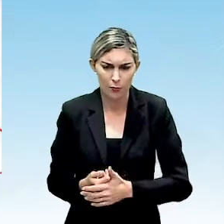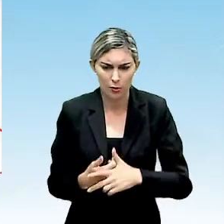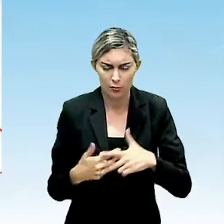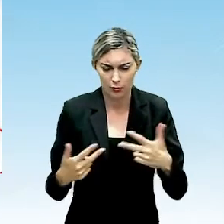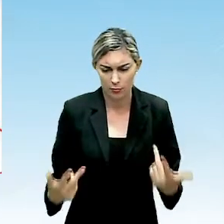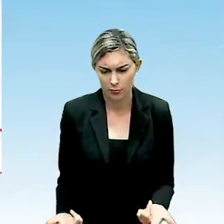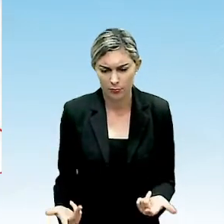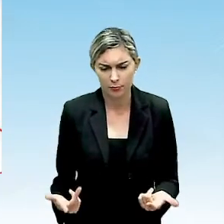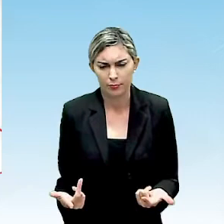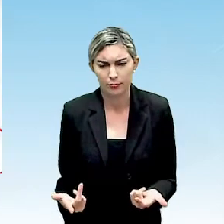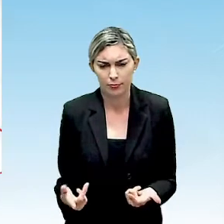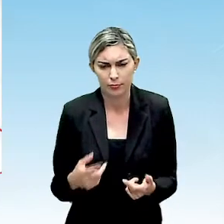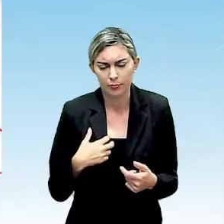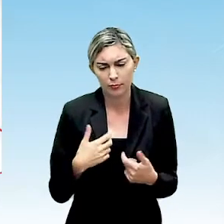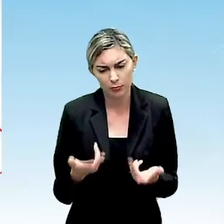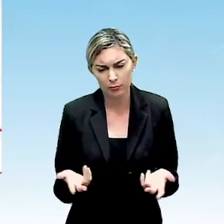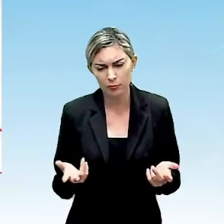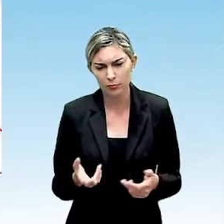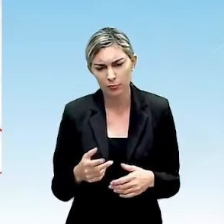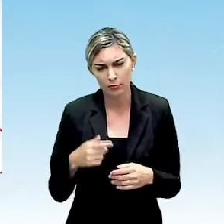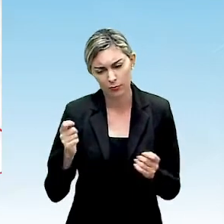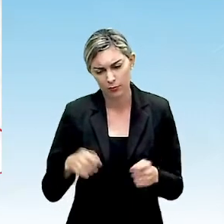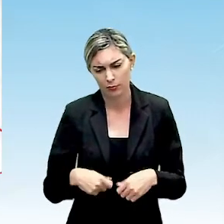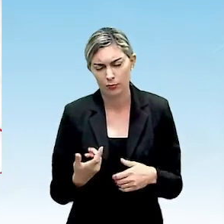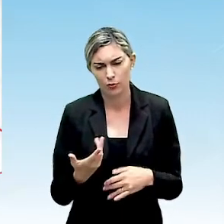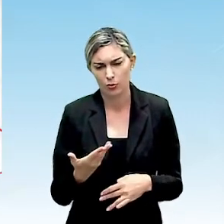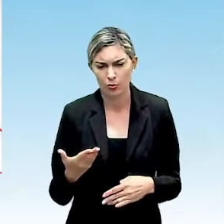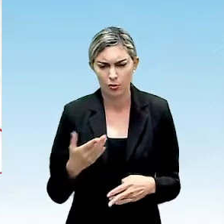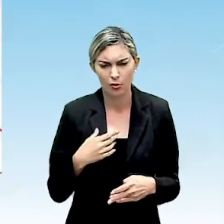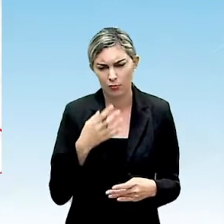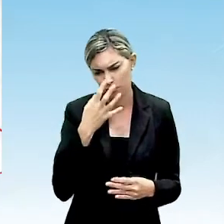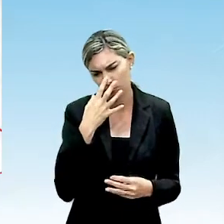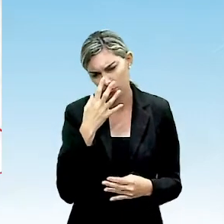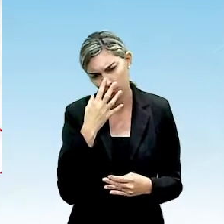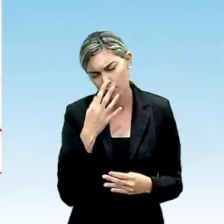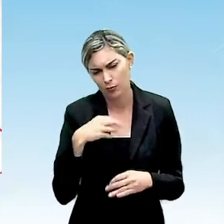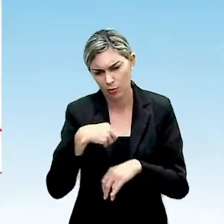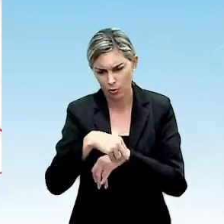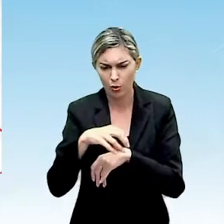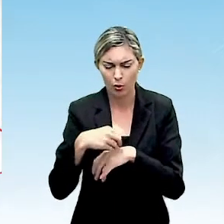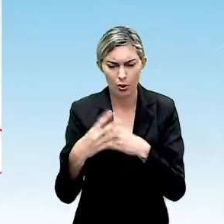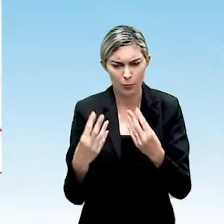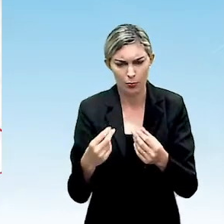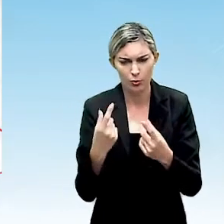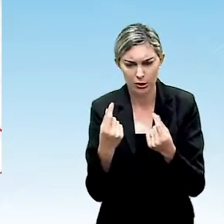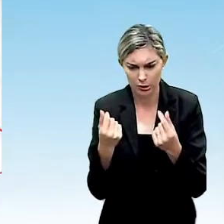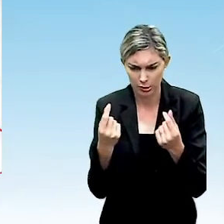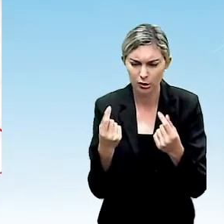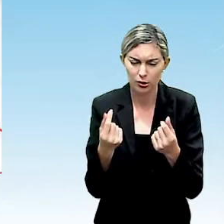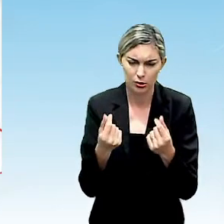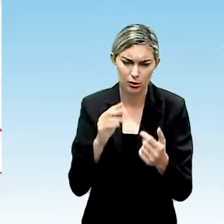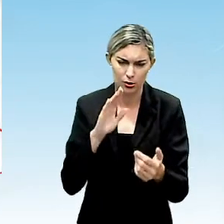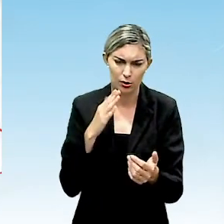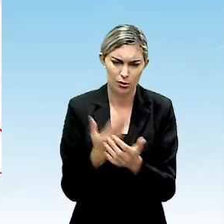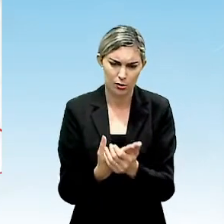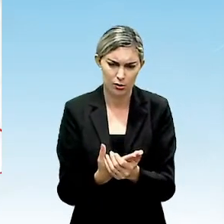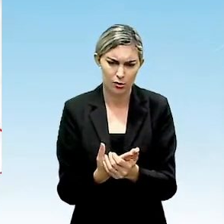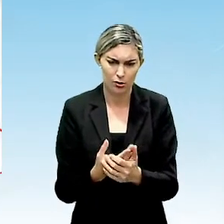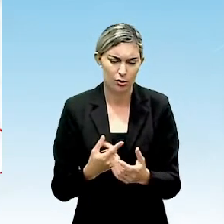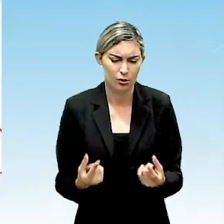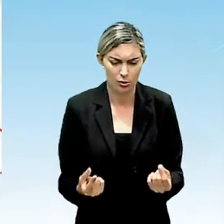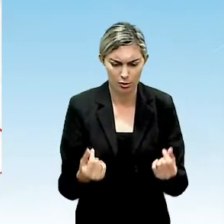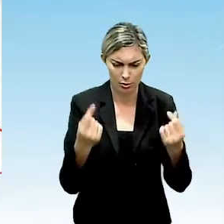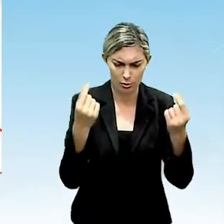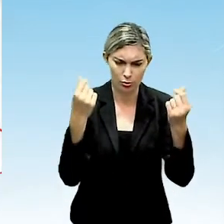que ele pode comprar, será. Tá? Então, ao colocar muito dinheiro circulando, acreditando que ia girar a economia,